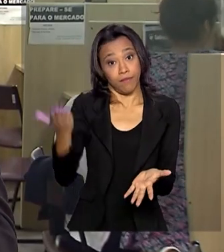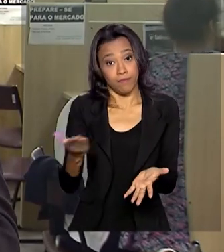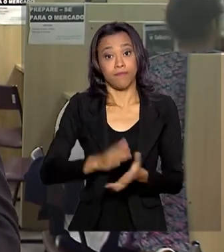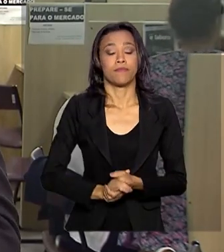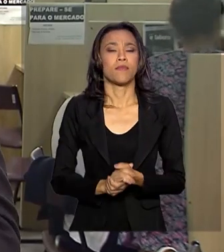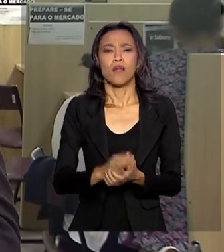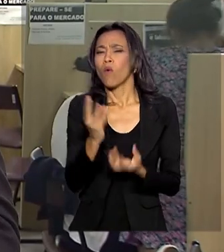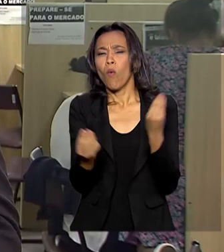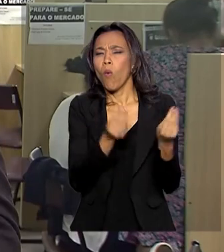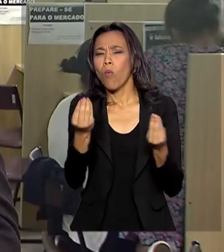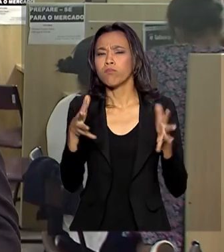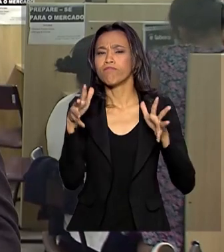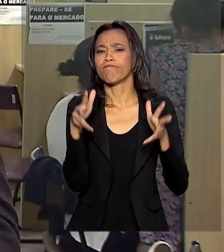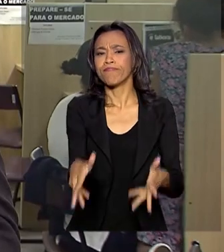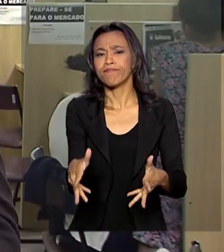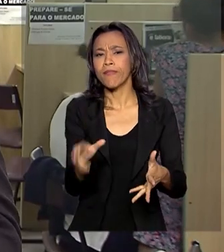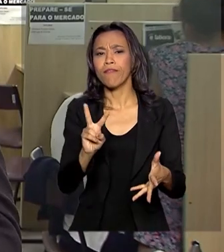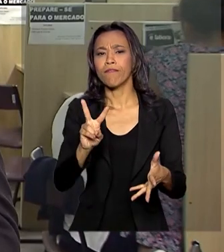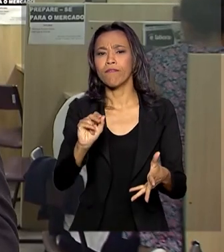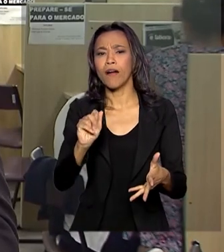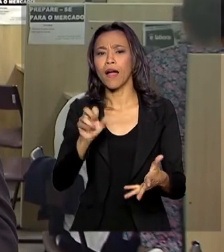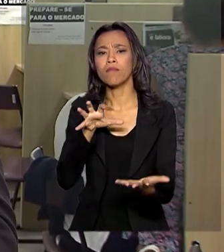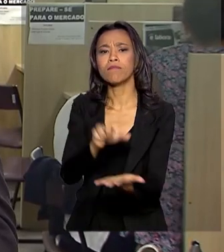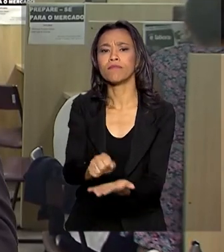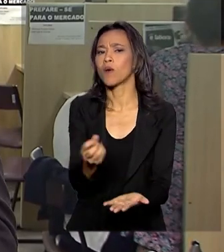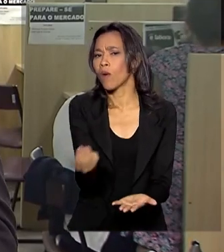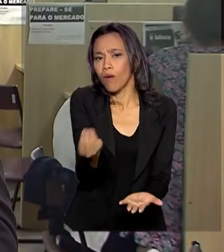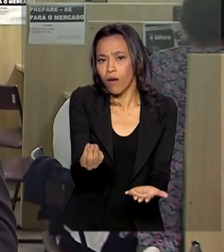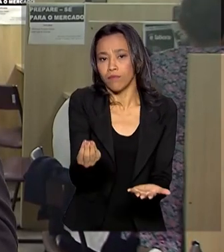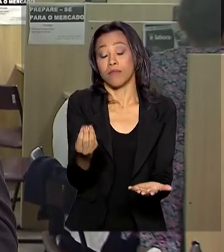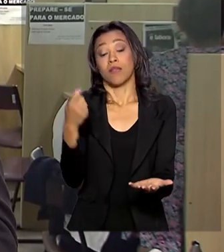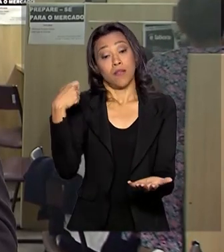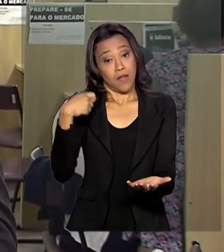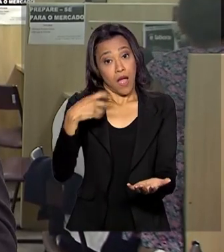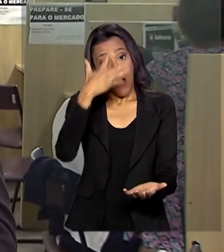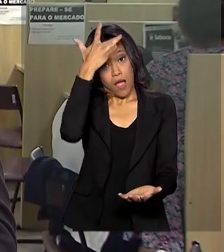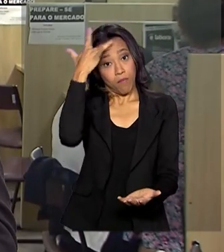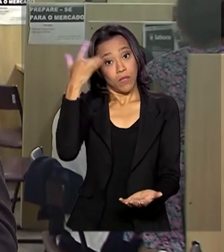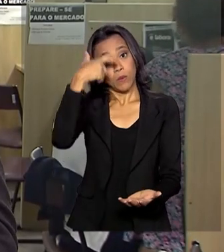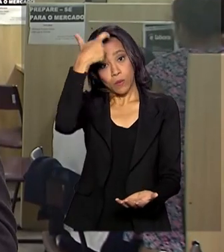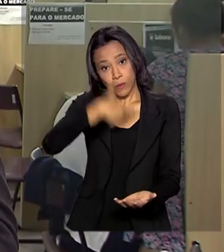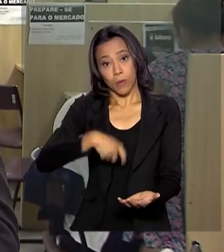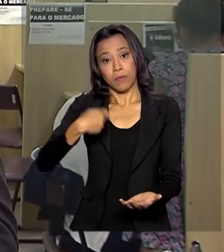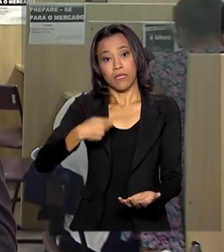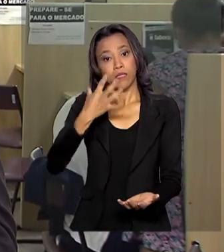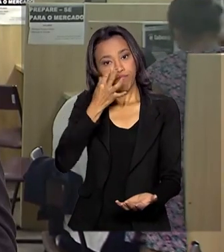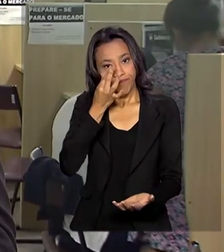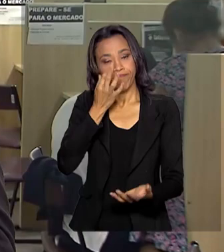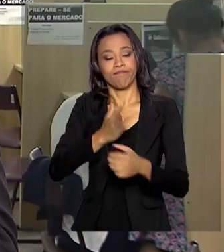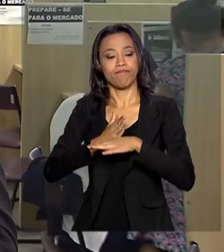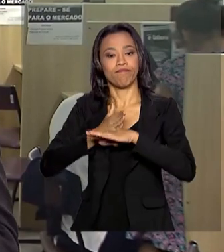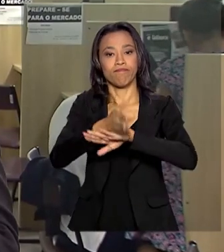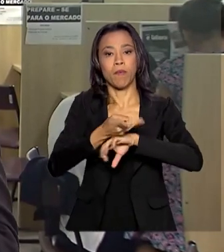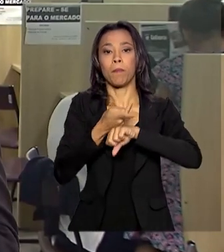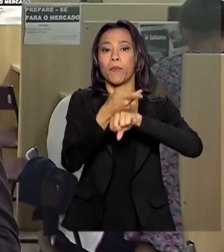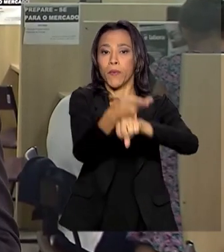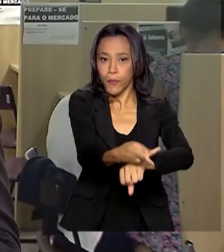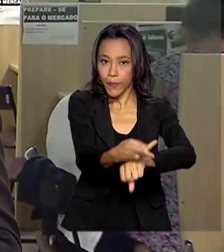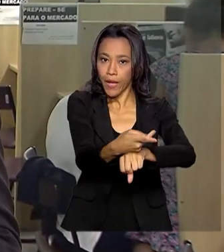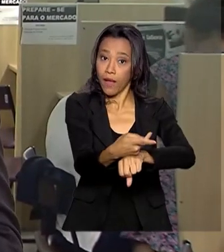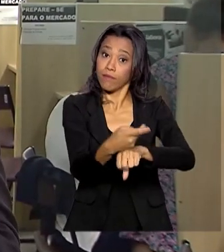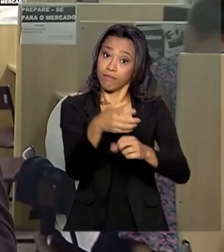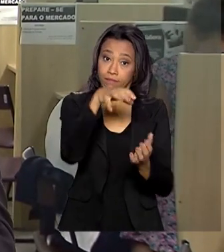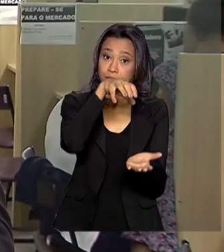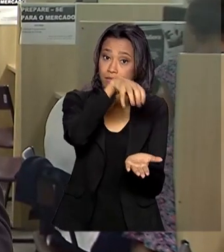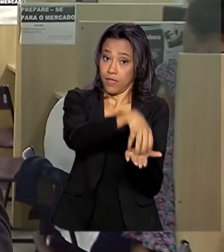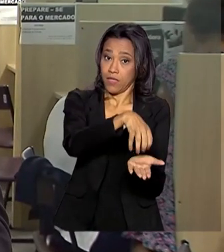se candidatar a uma dessas vagas, o trabalhador pode comparecer pessoalmente a uma dessas unidades que trabalha com o